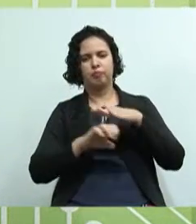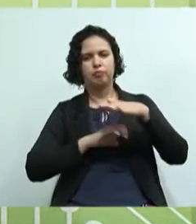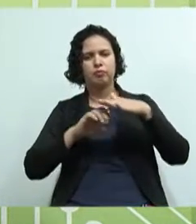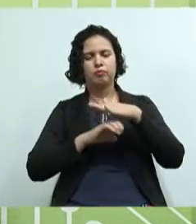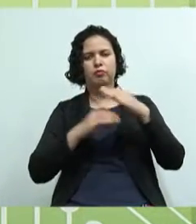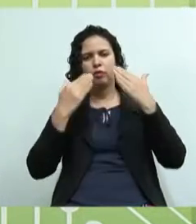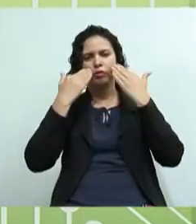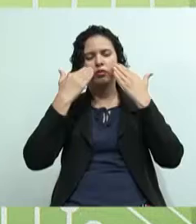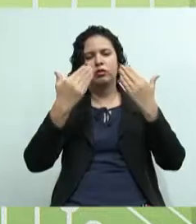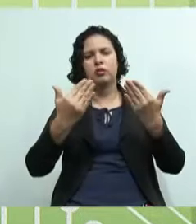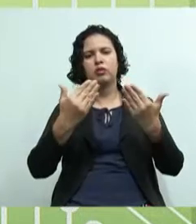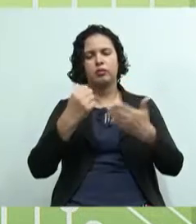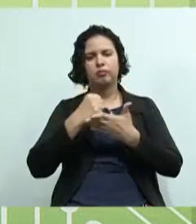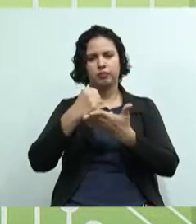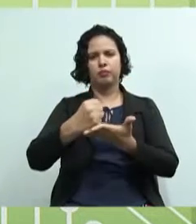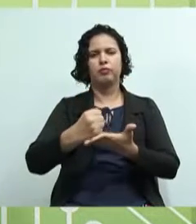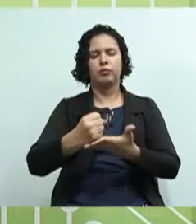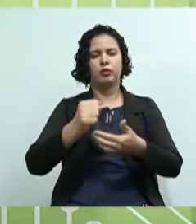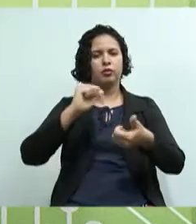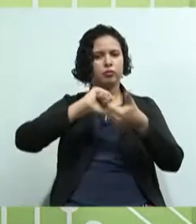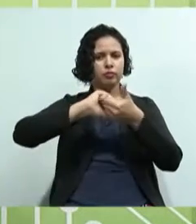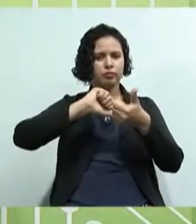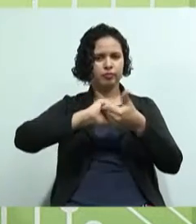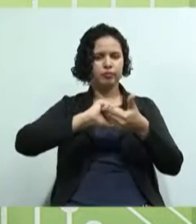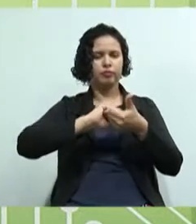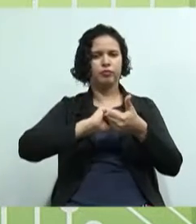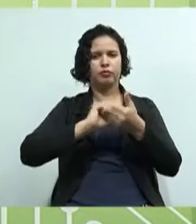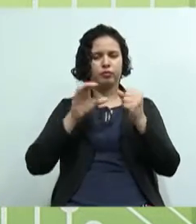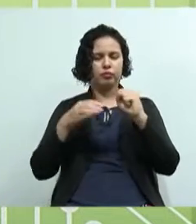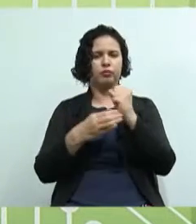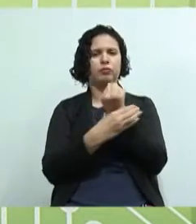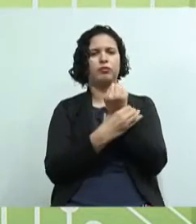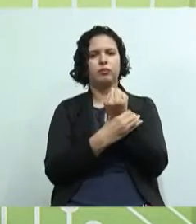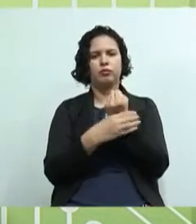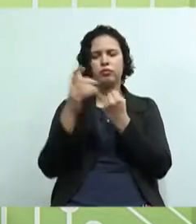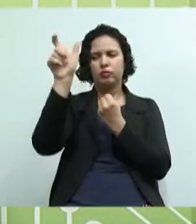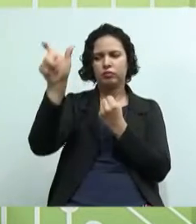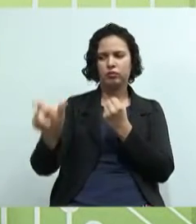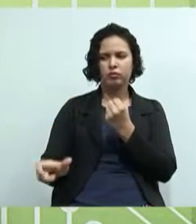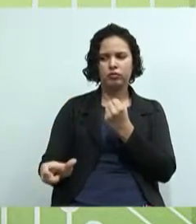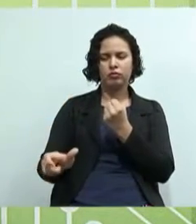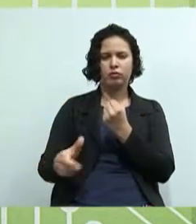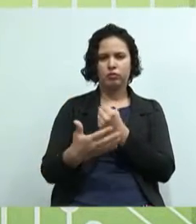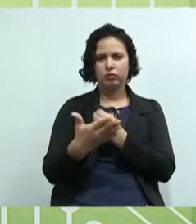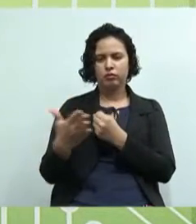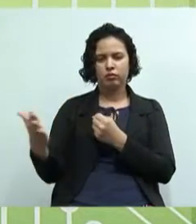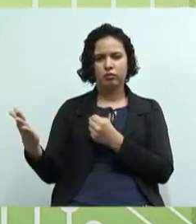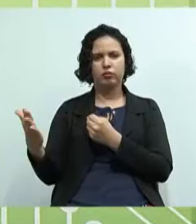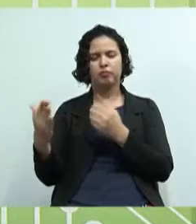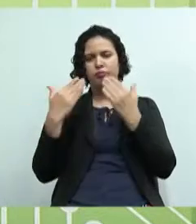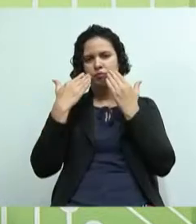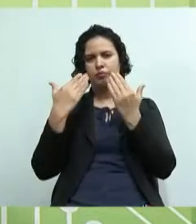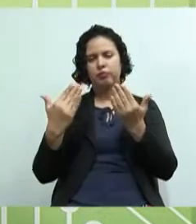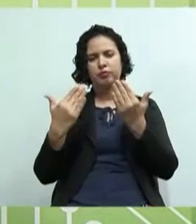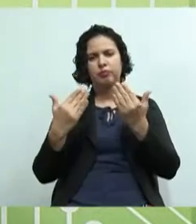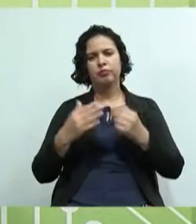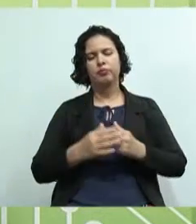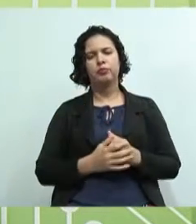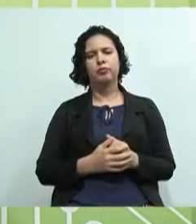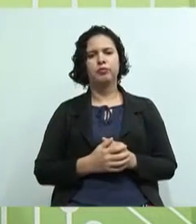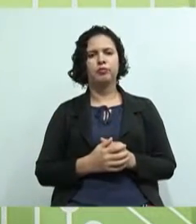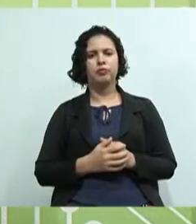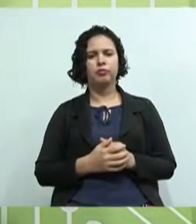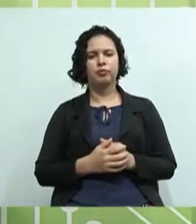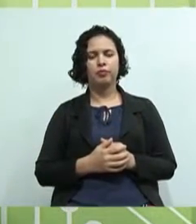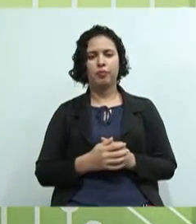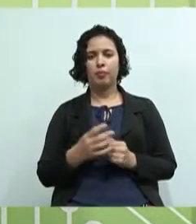que presta serviço com qualidade, que traz segurança para o cliente, que é honesta. Tudo isso para chegar ao quê? Na